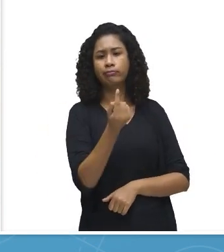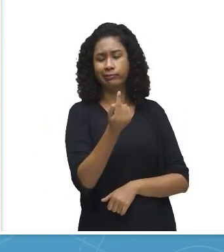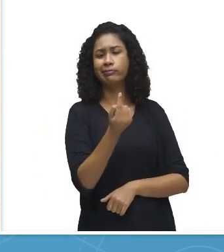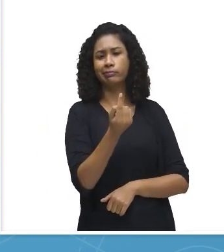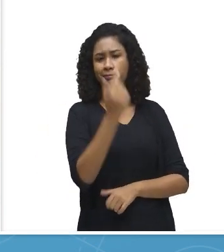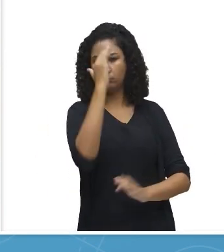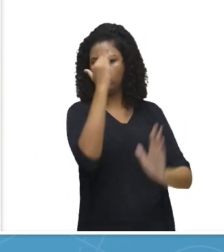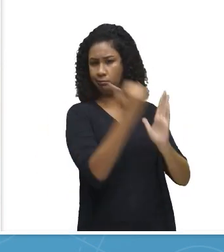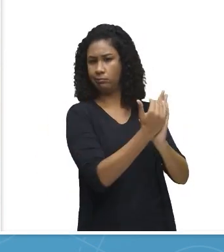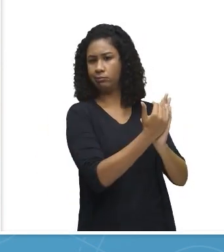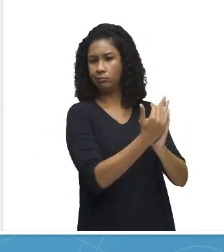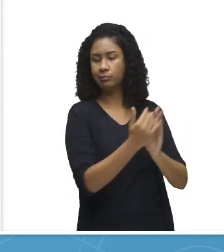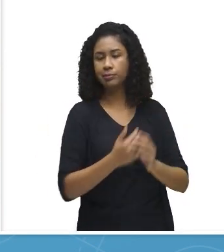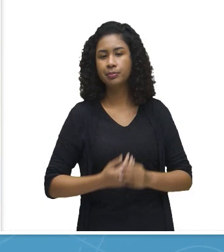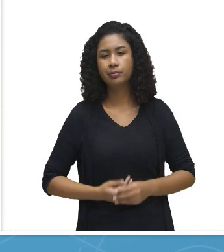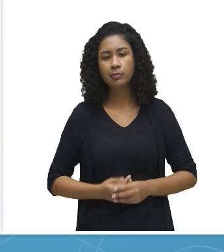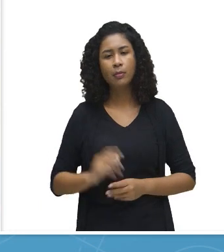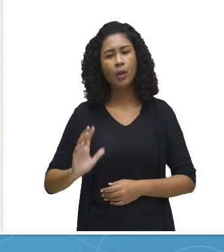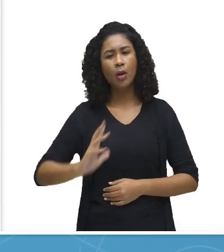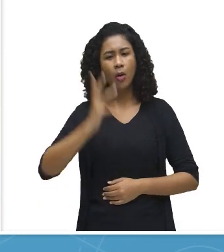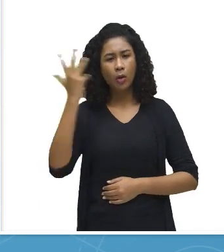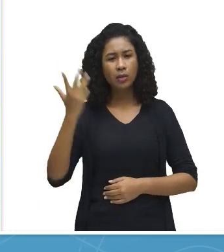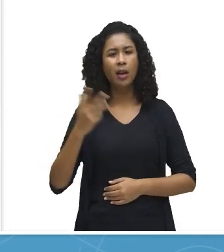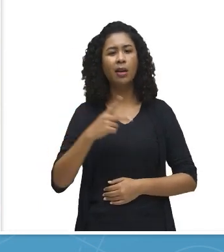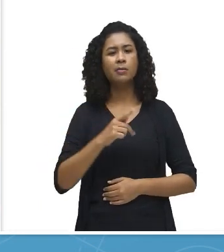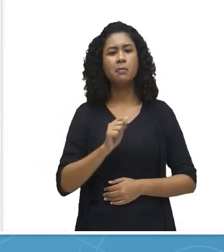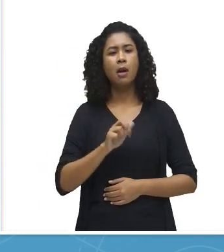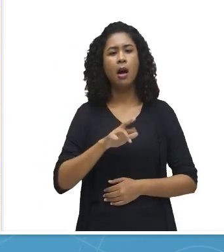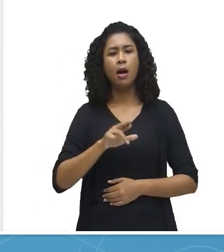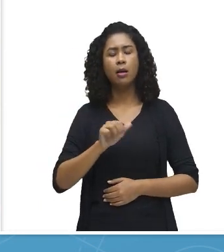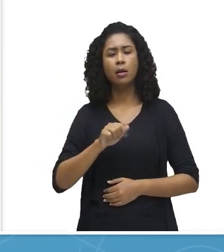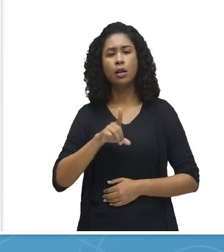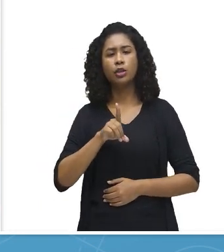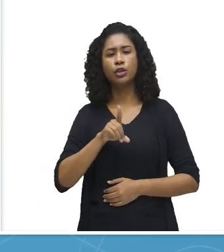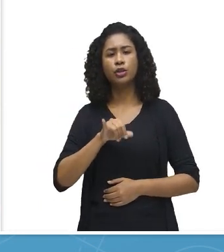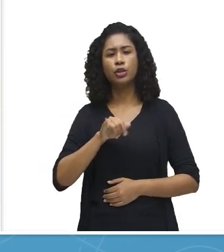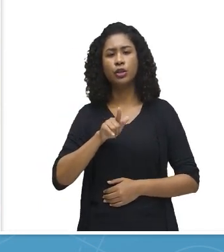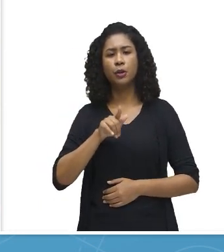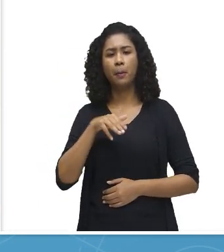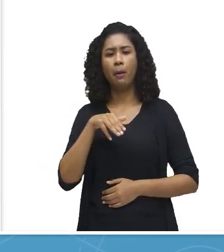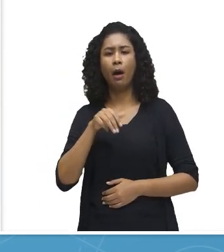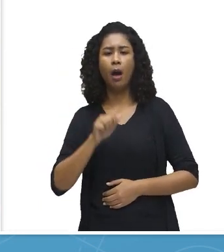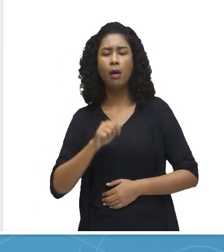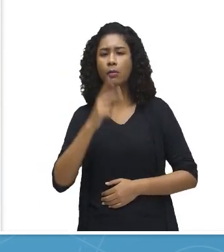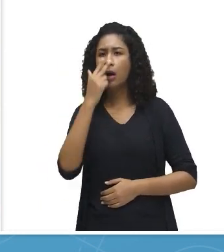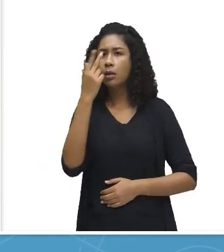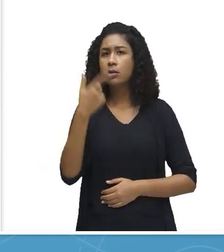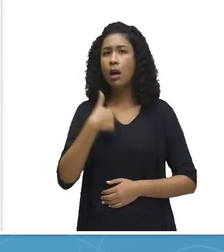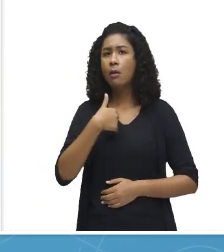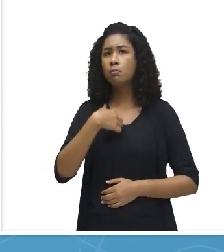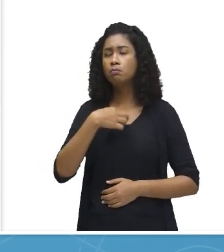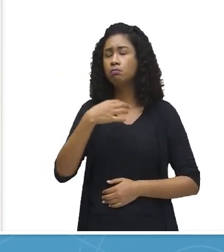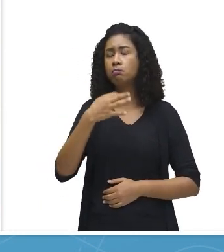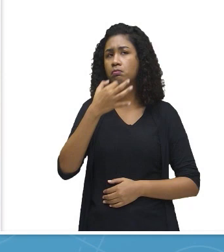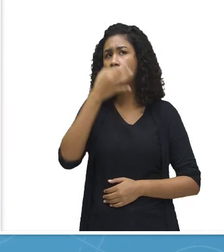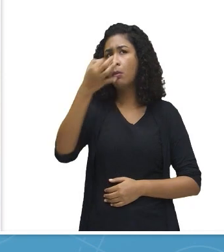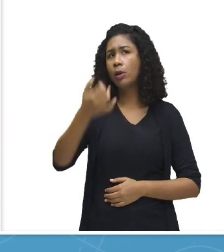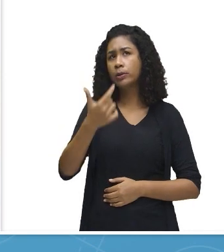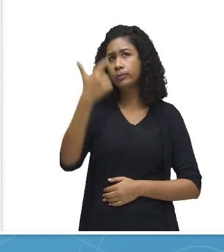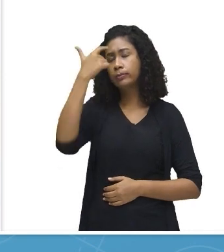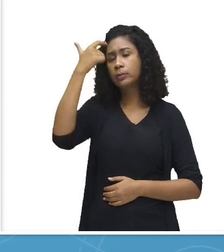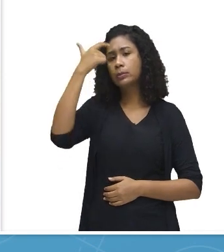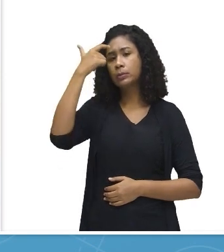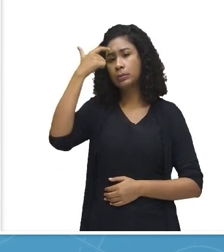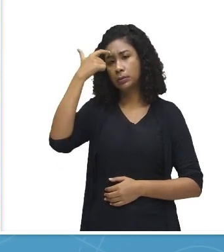vezes, os paradigmas, eles são suposições que nós compartilhamos para perceber o